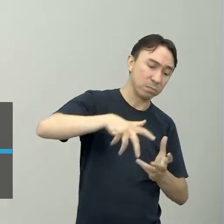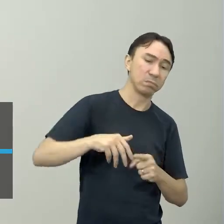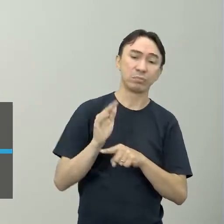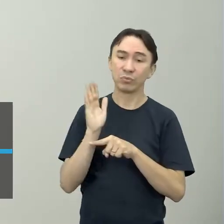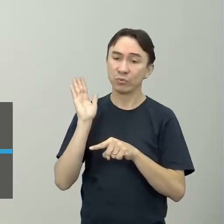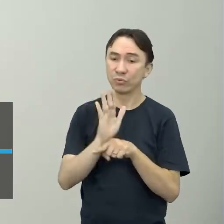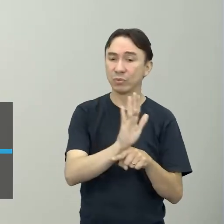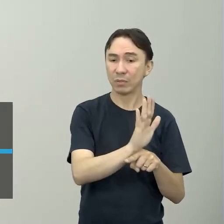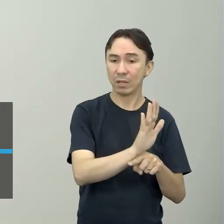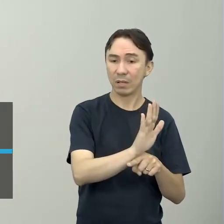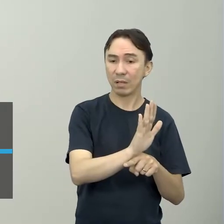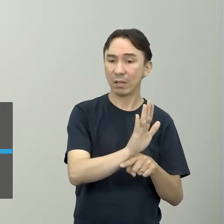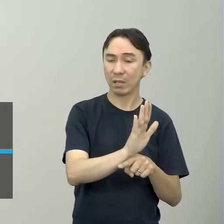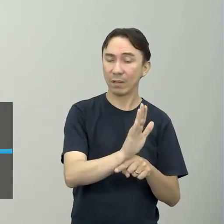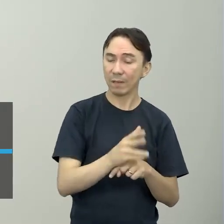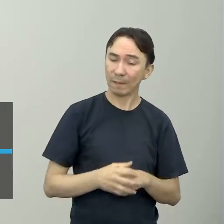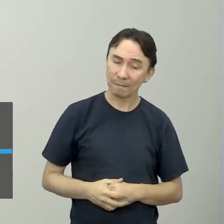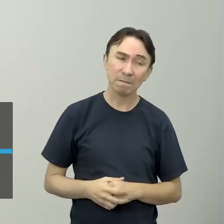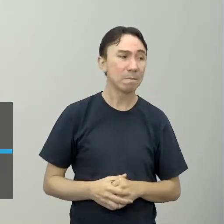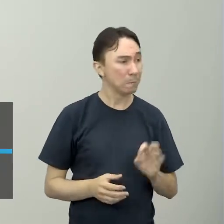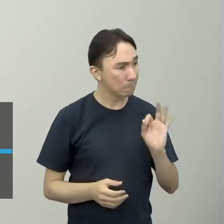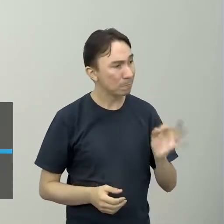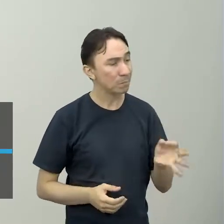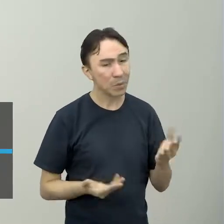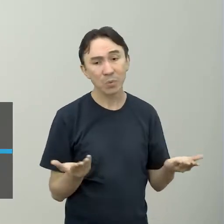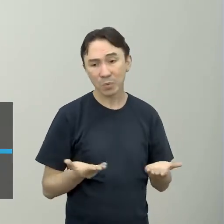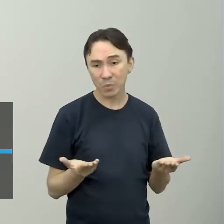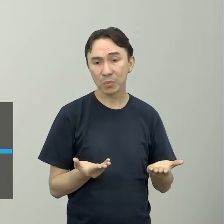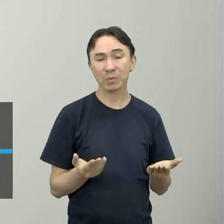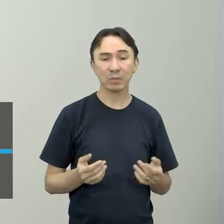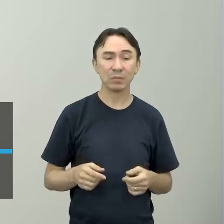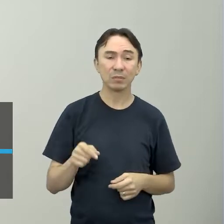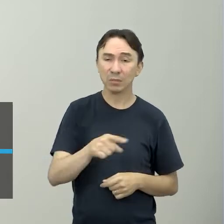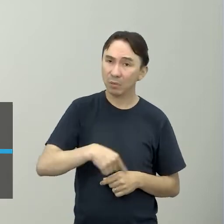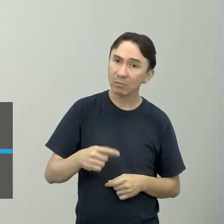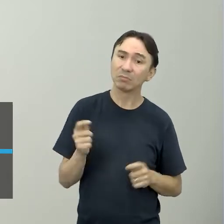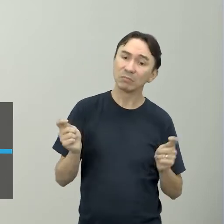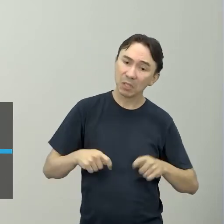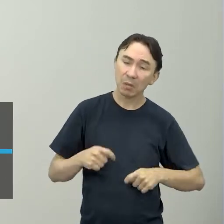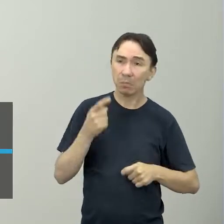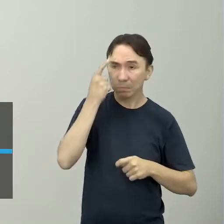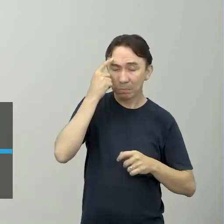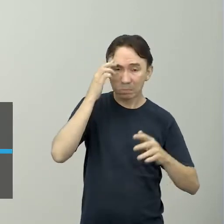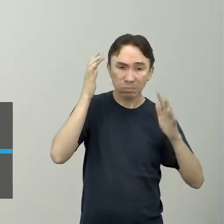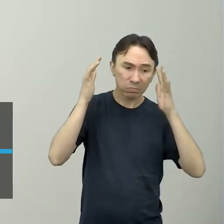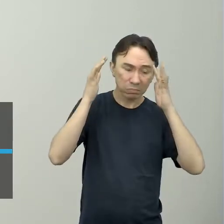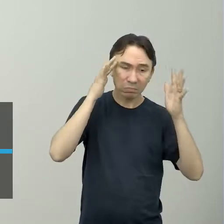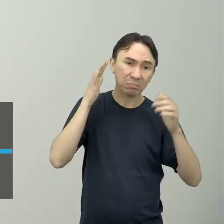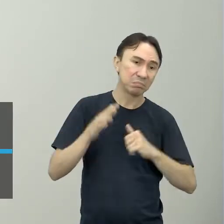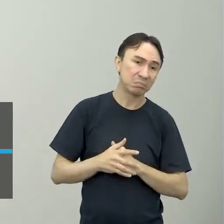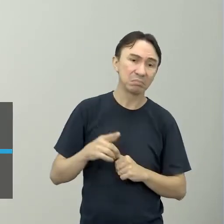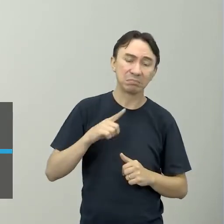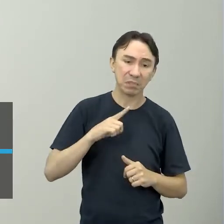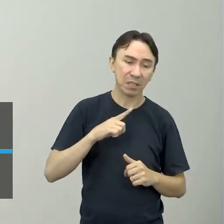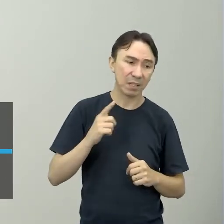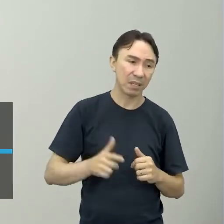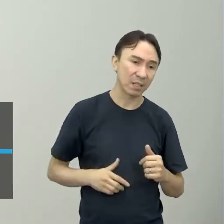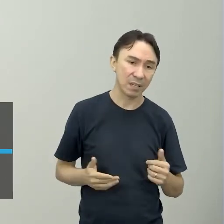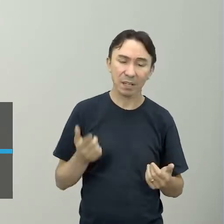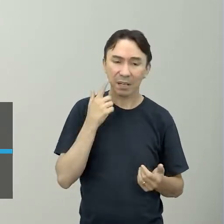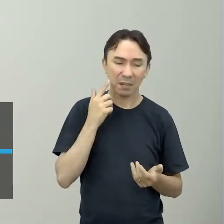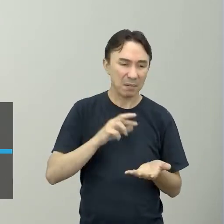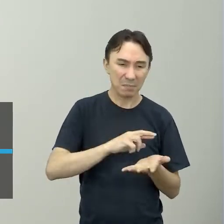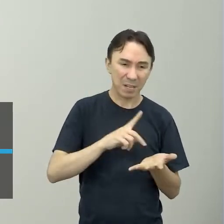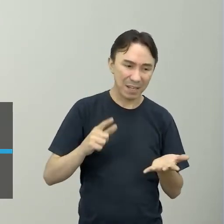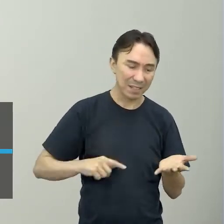assim, várias possibilidades de pensar nisso, né? Hoje a gente tem os selos, por exemplo, em eletrodomésticos, que você pode